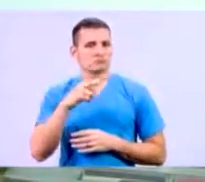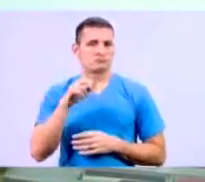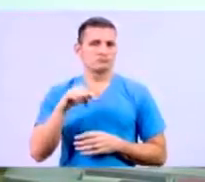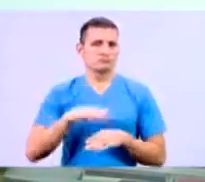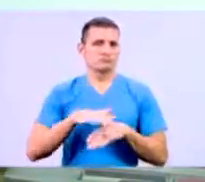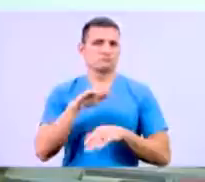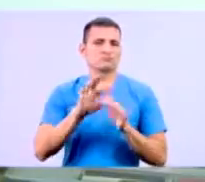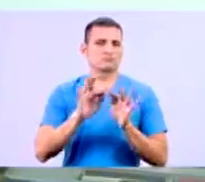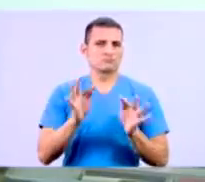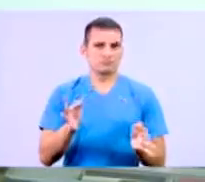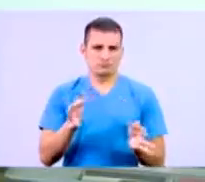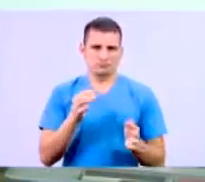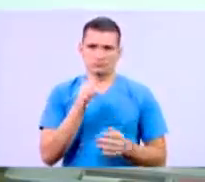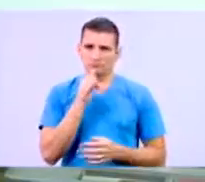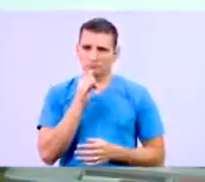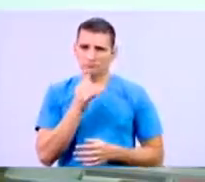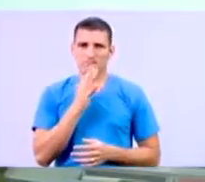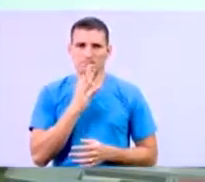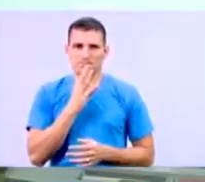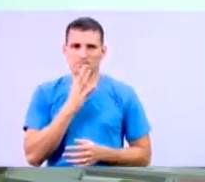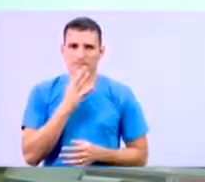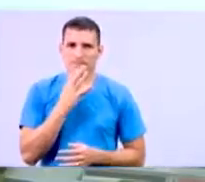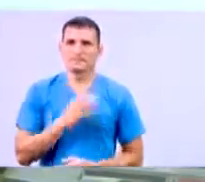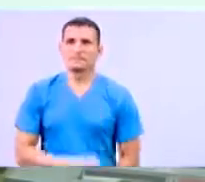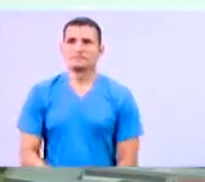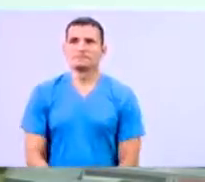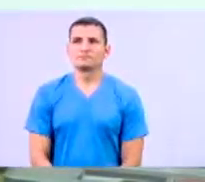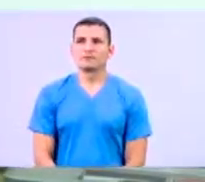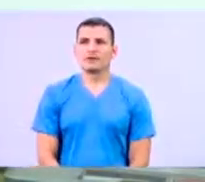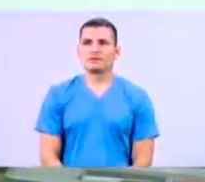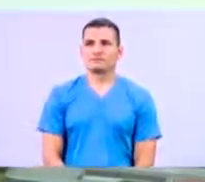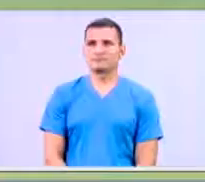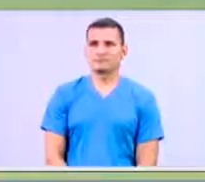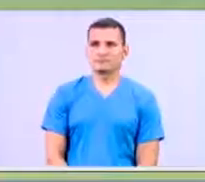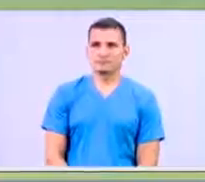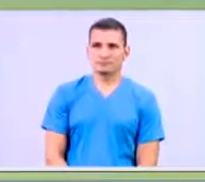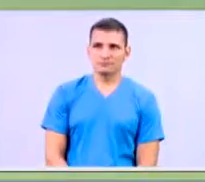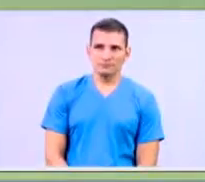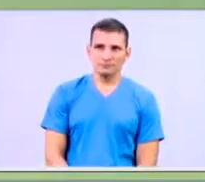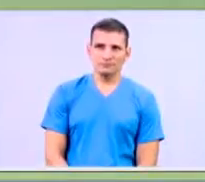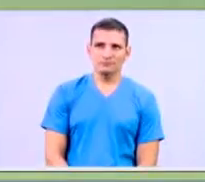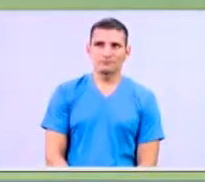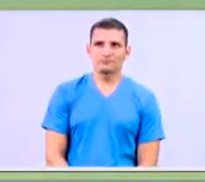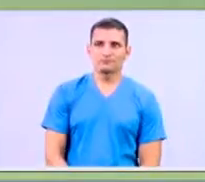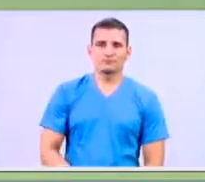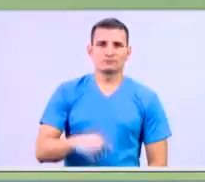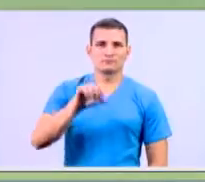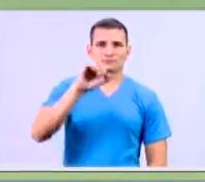mais simples quando a gente está por dentro. Vamos lá? Por exemplo, o padrão